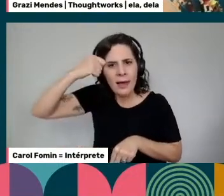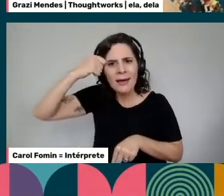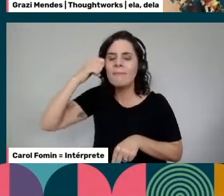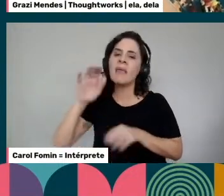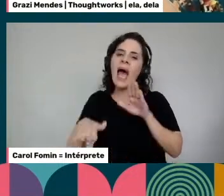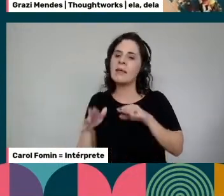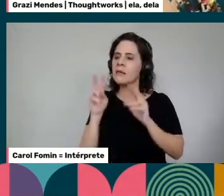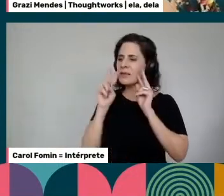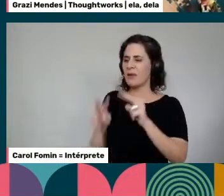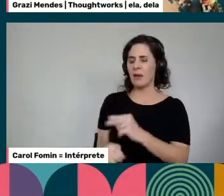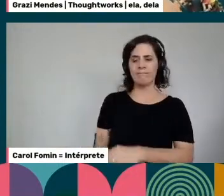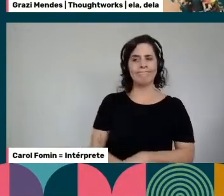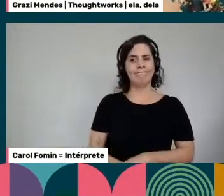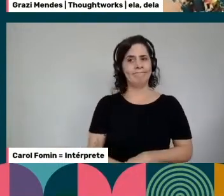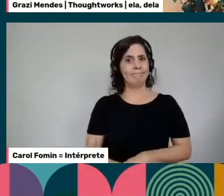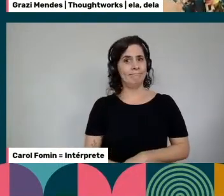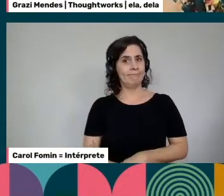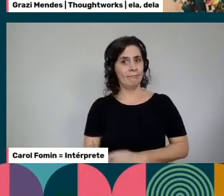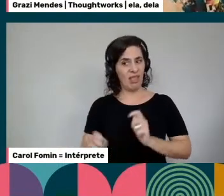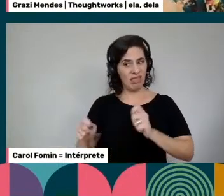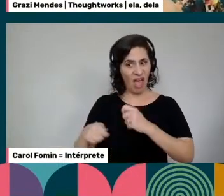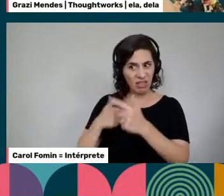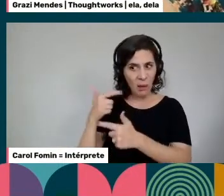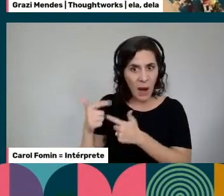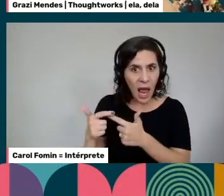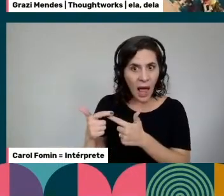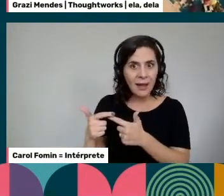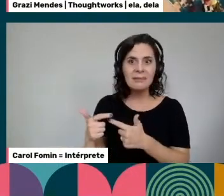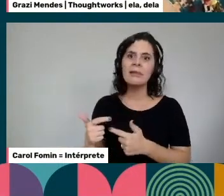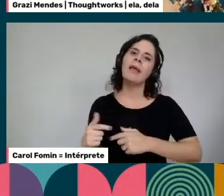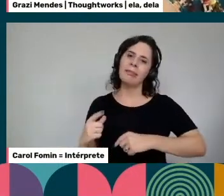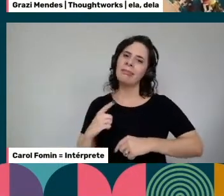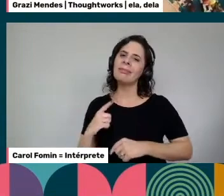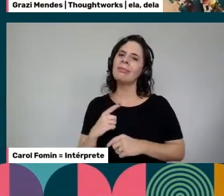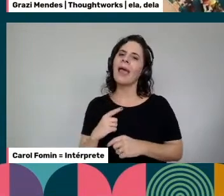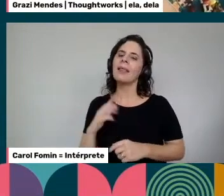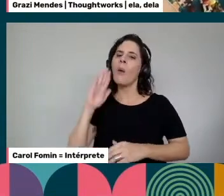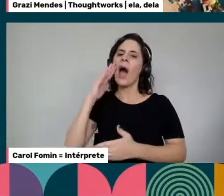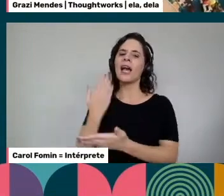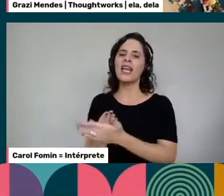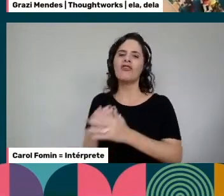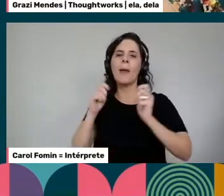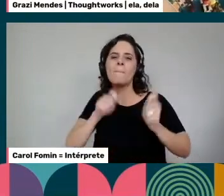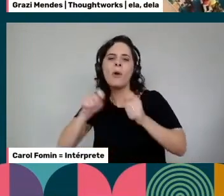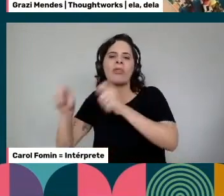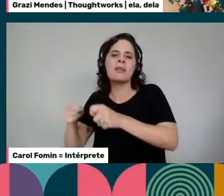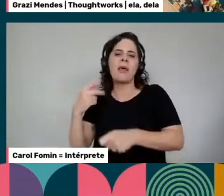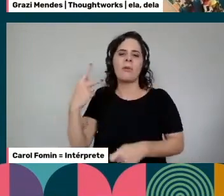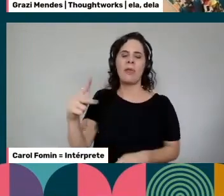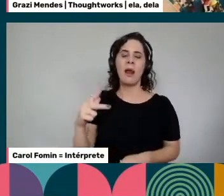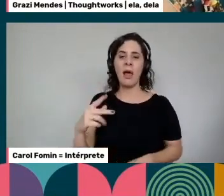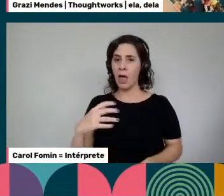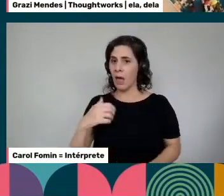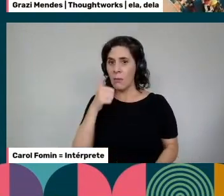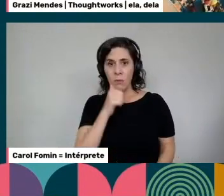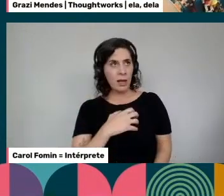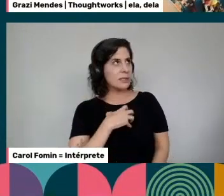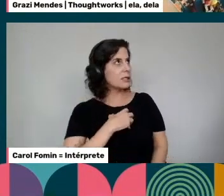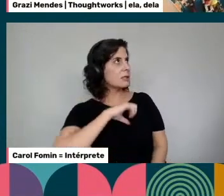dentro das suas carreiras, e entende que isso afeta a sua autoestima, a sua autoconfiança, a